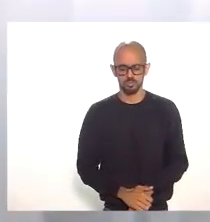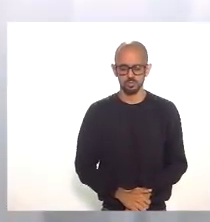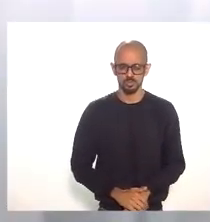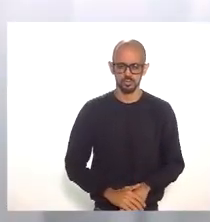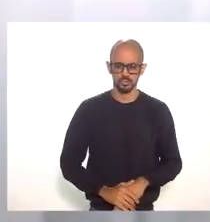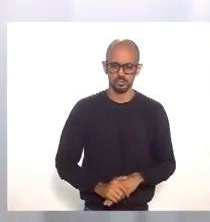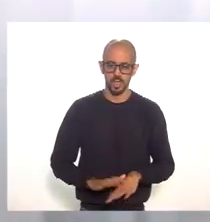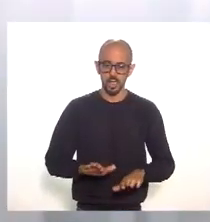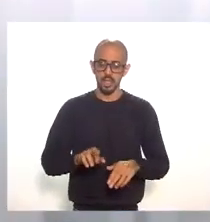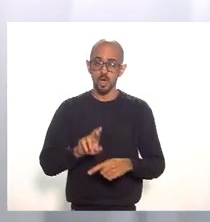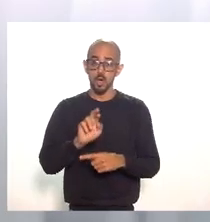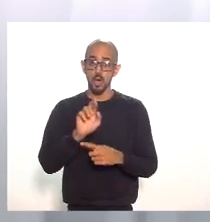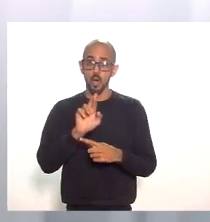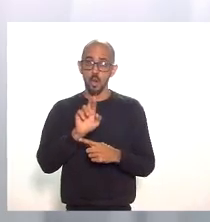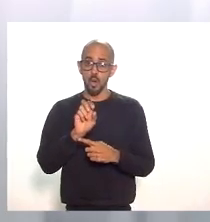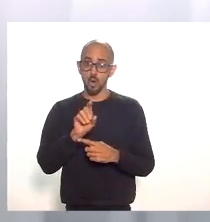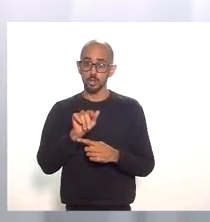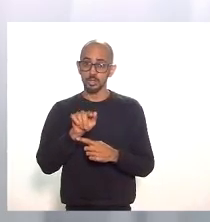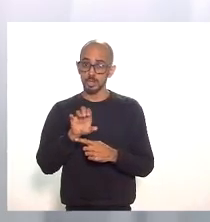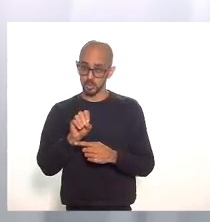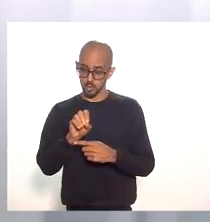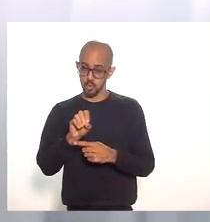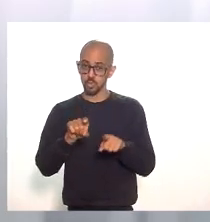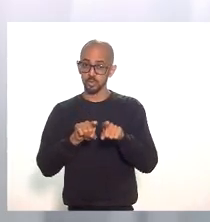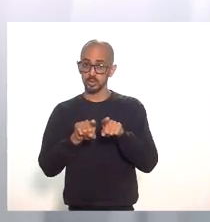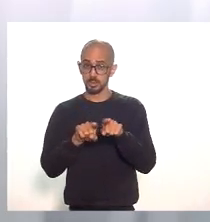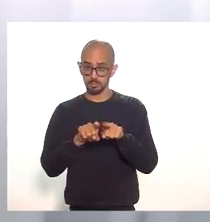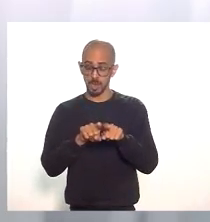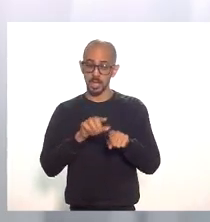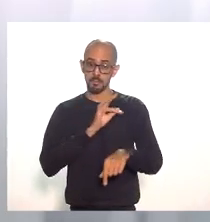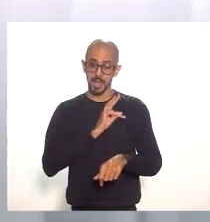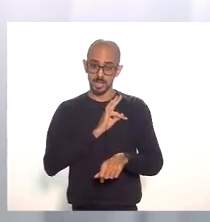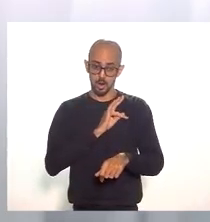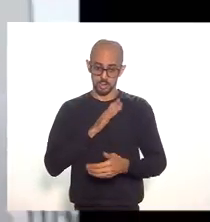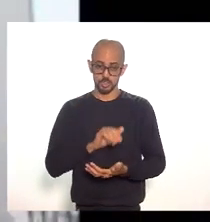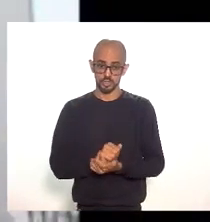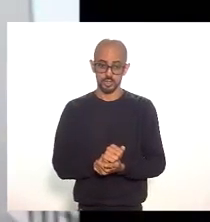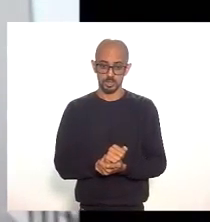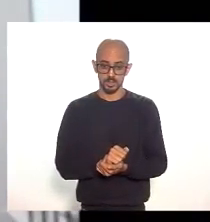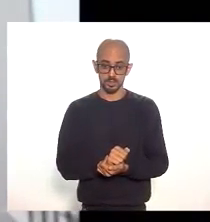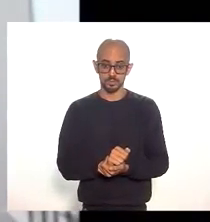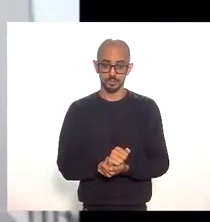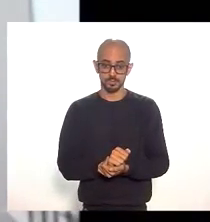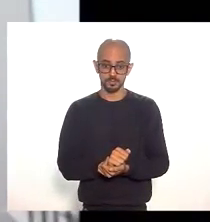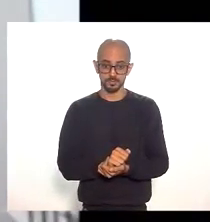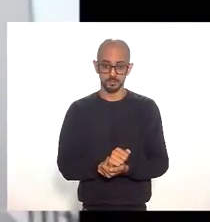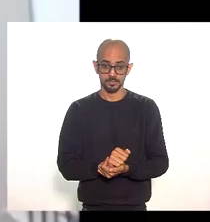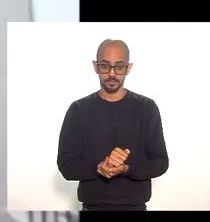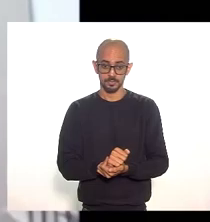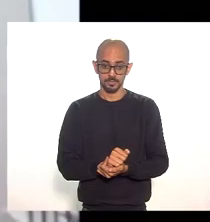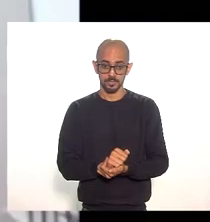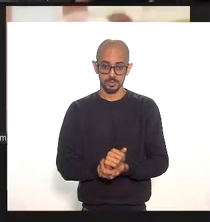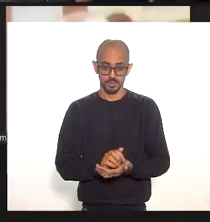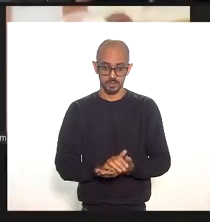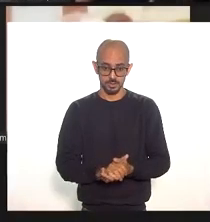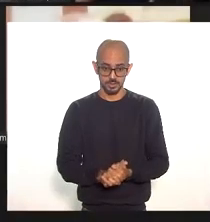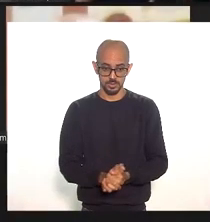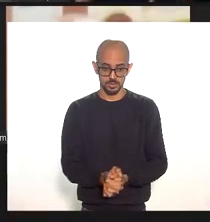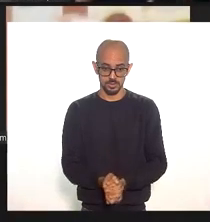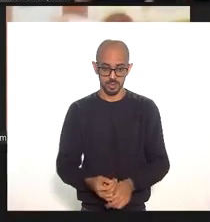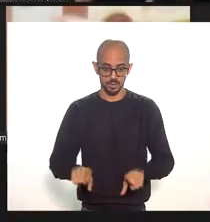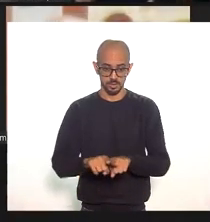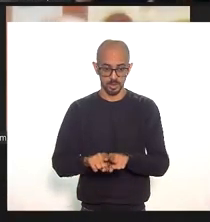O deputado Rodrigo Amorim, a deputada Marta Rocha pediu novamente, não sei questão se de ordem, continua a inscrição, deputada Marta Rocha. Te